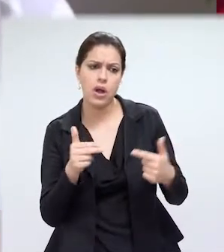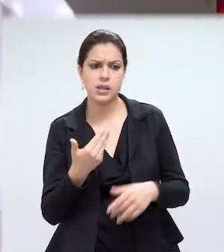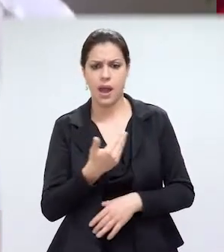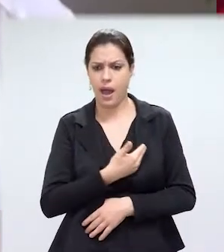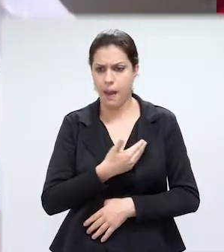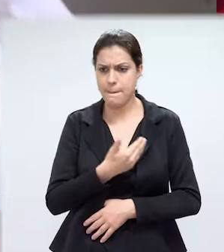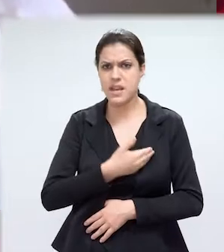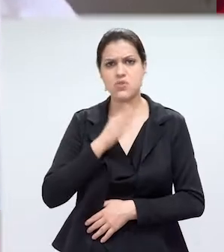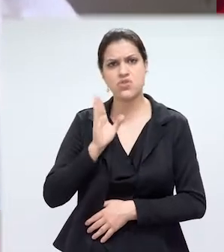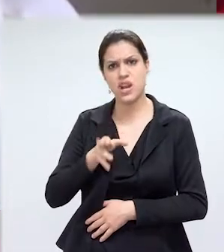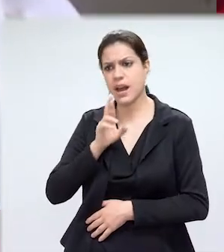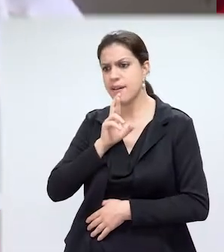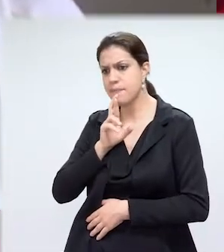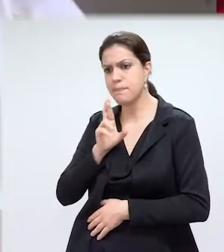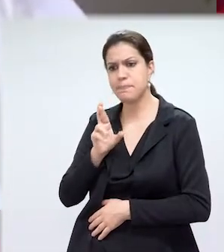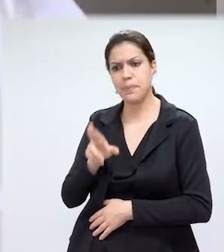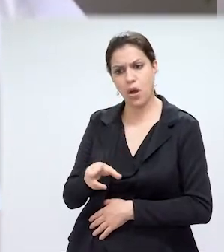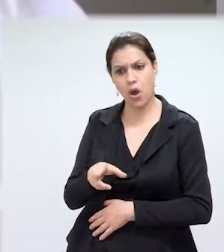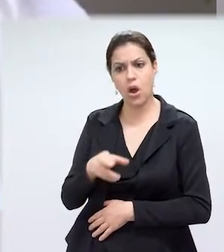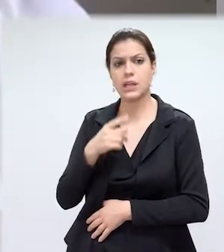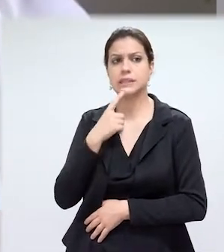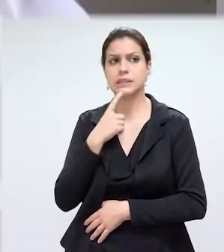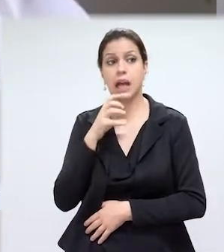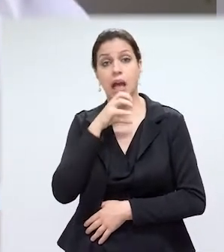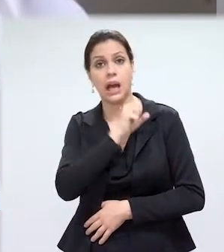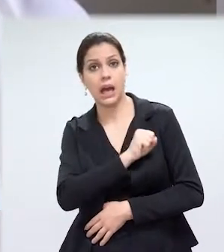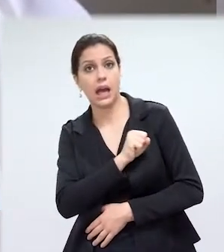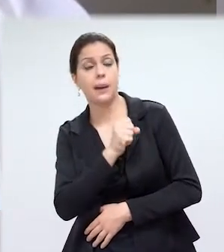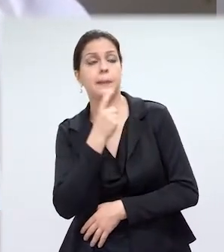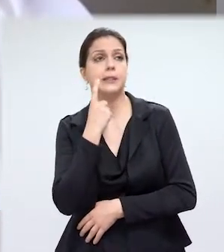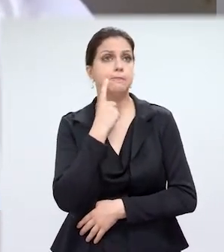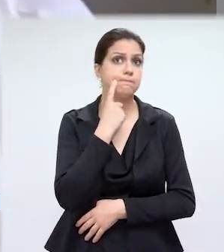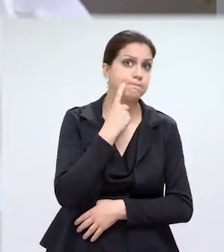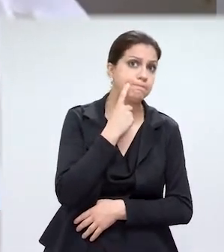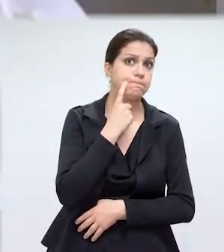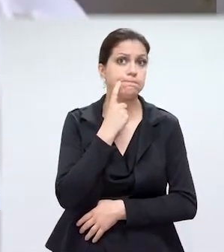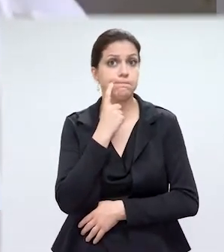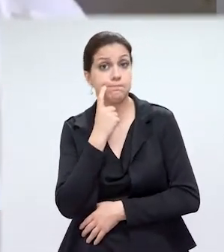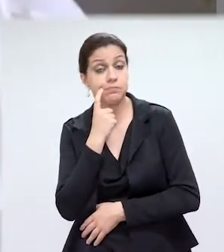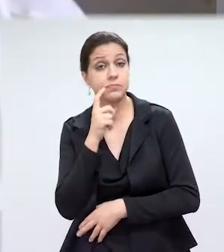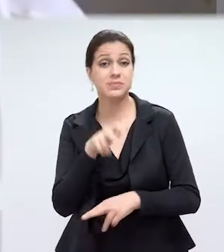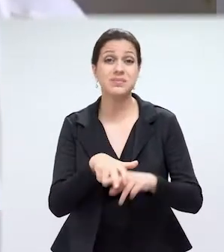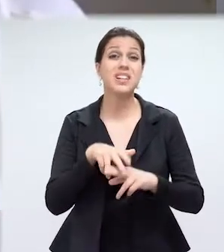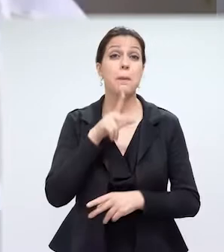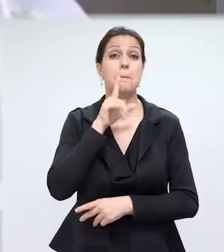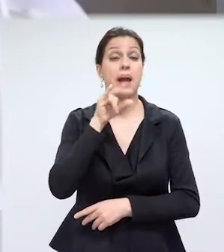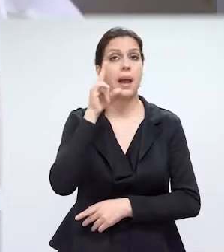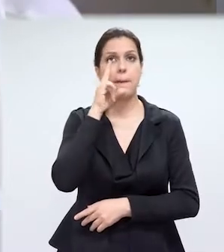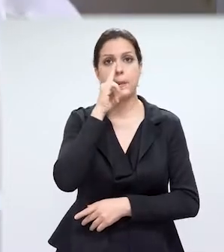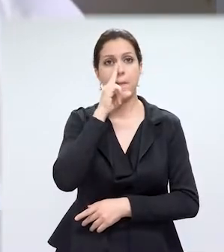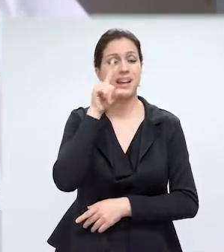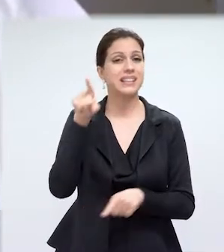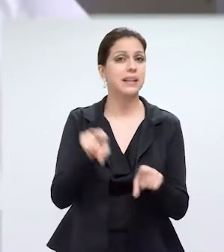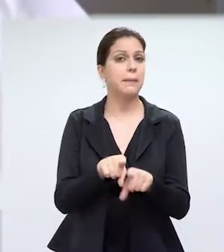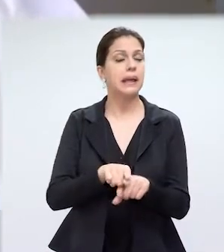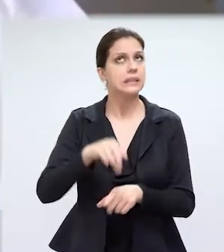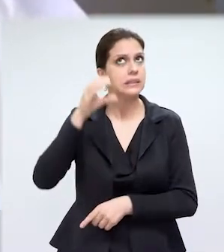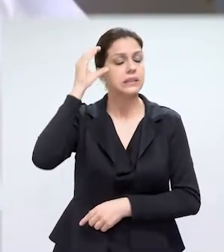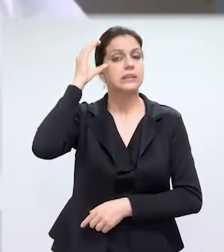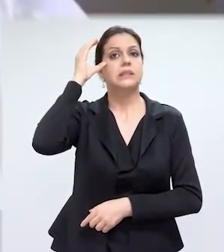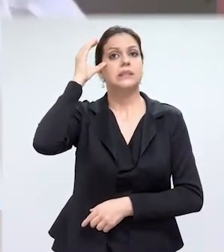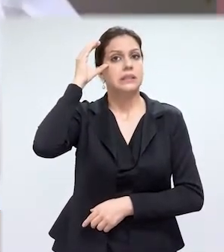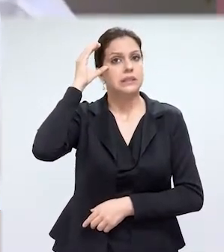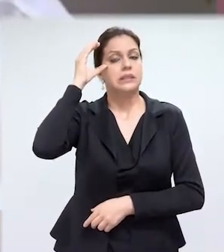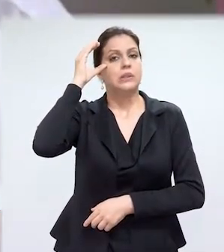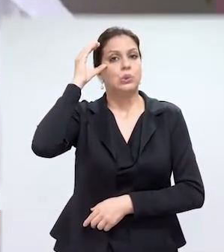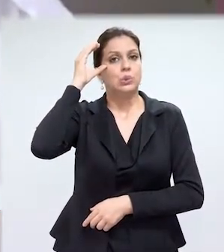Olha como ele demora. Teve coleguinha que deu a resposta bem mais rápido. Então, esse pai